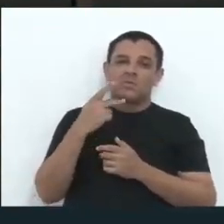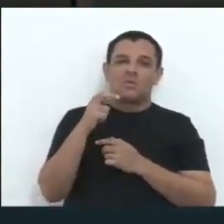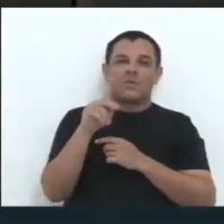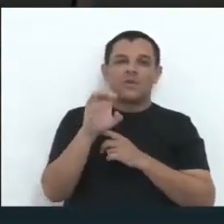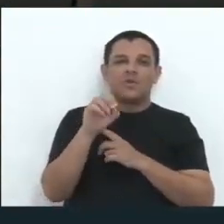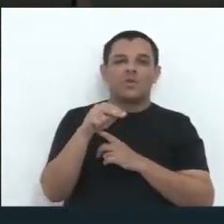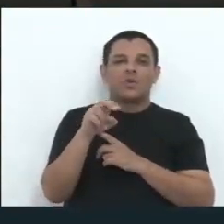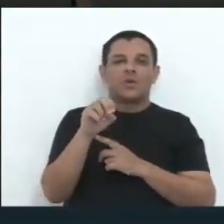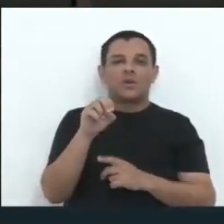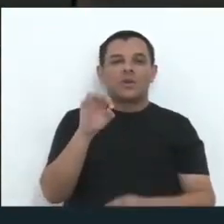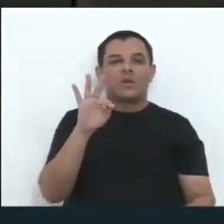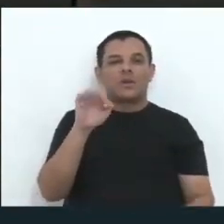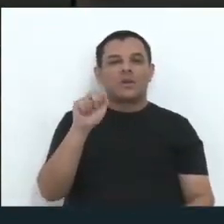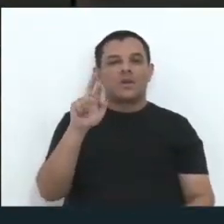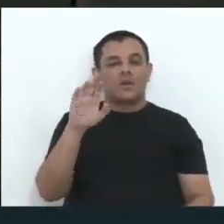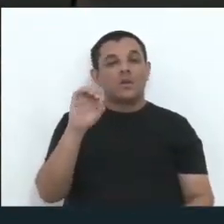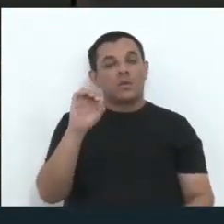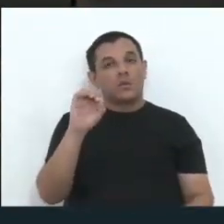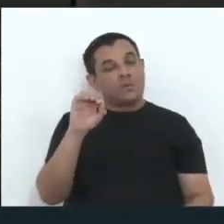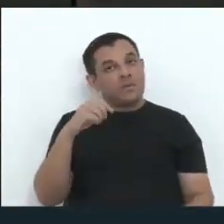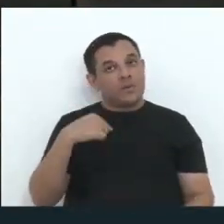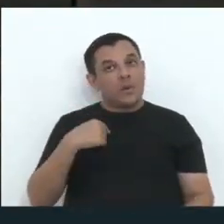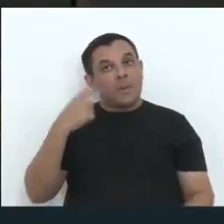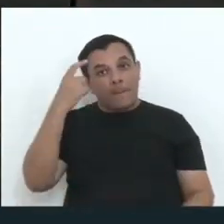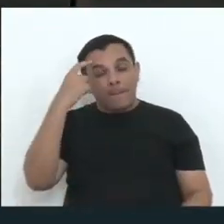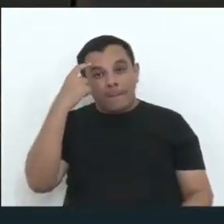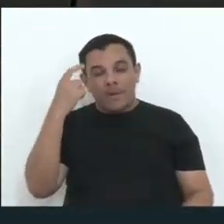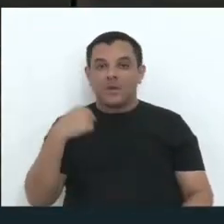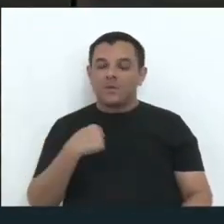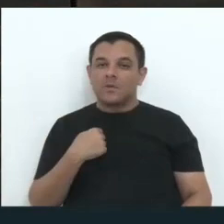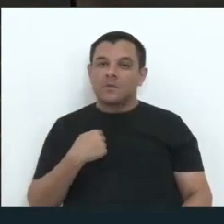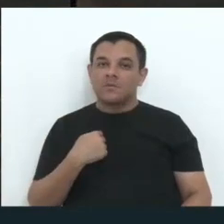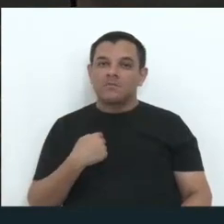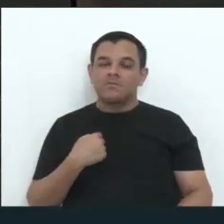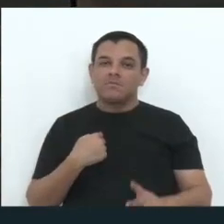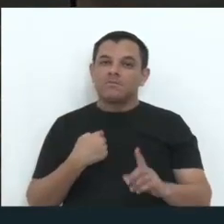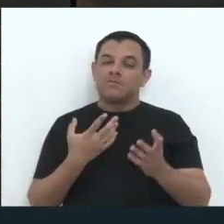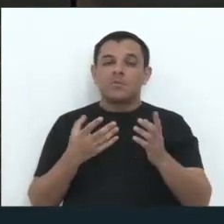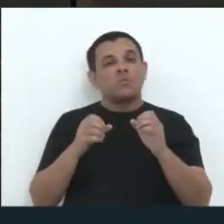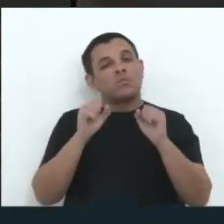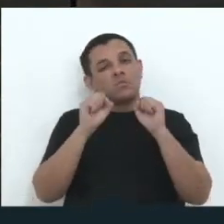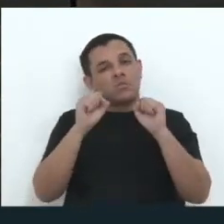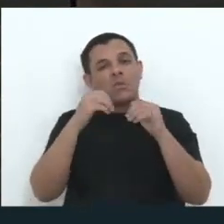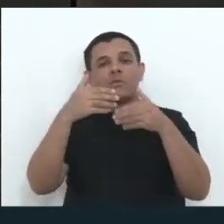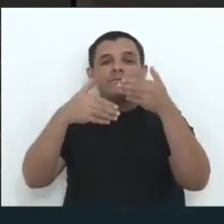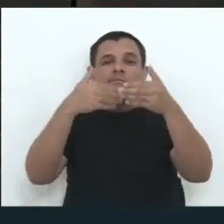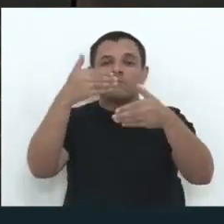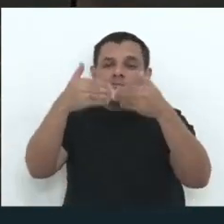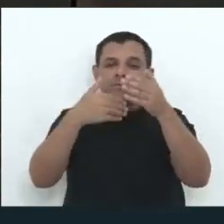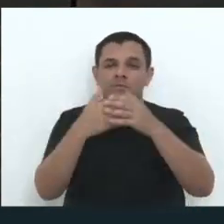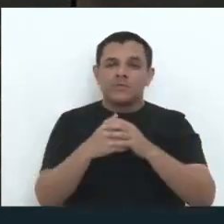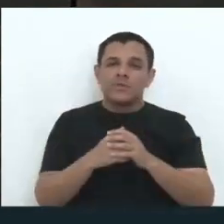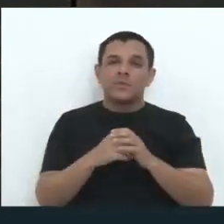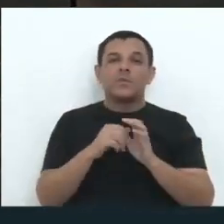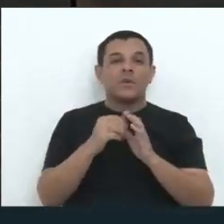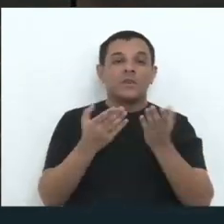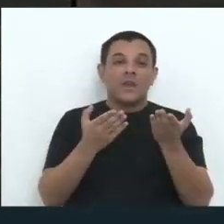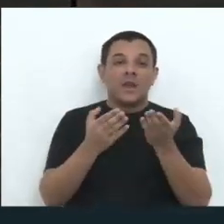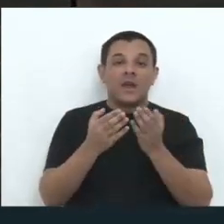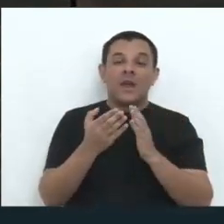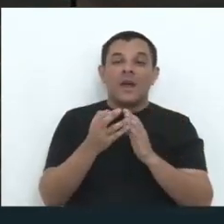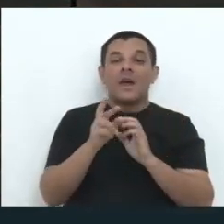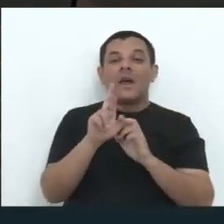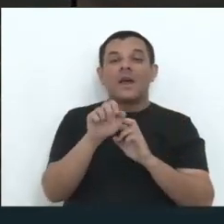Eu faço até uma indicação, presidente, né, de que a gente possa, de repente, pegar a redação da TV